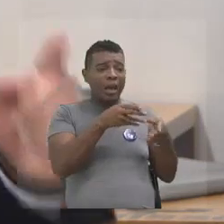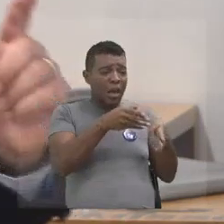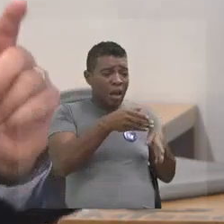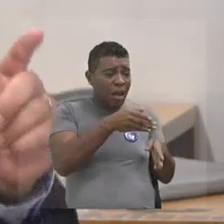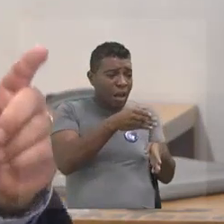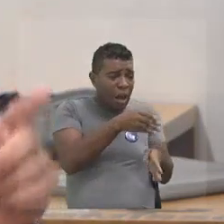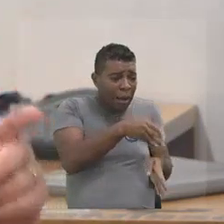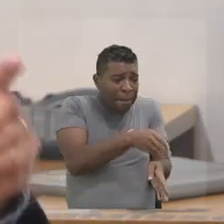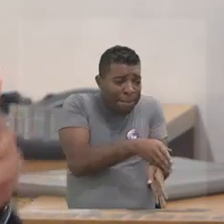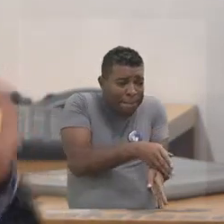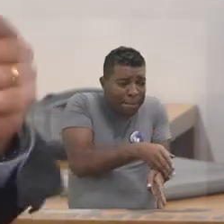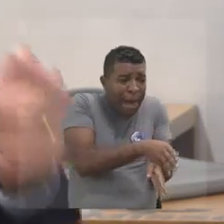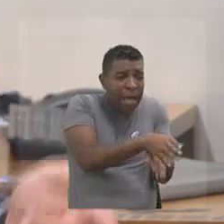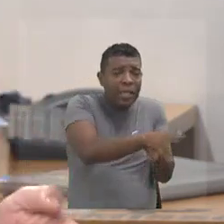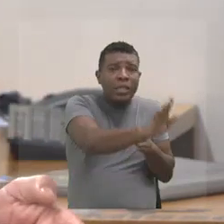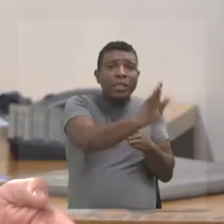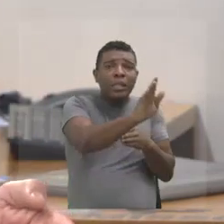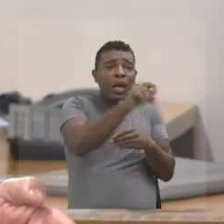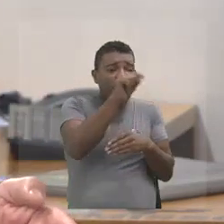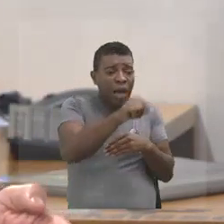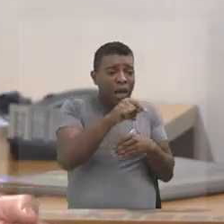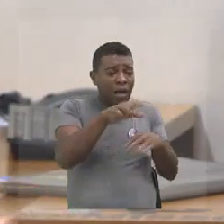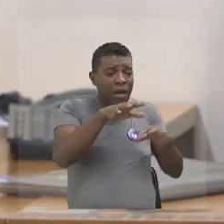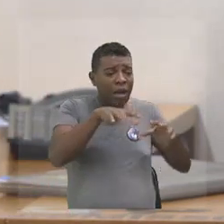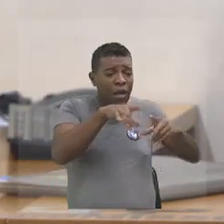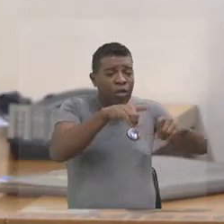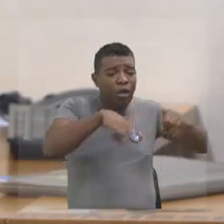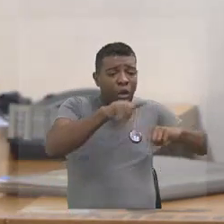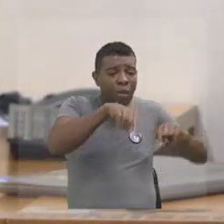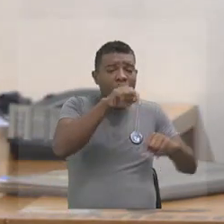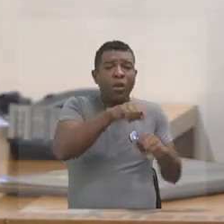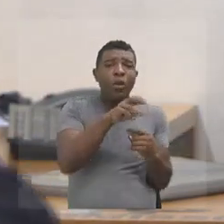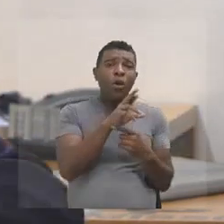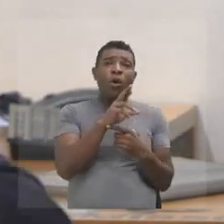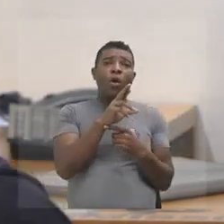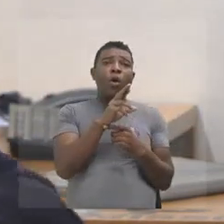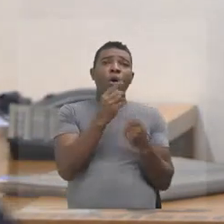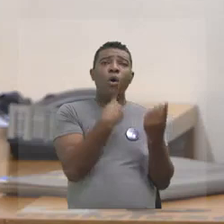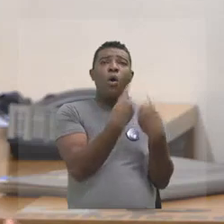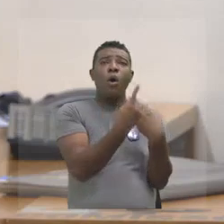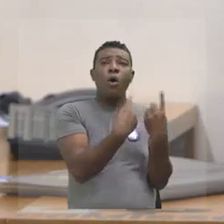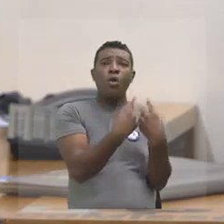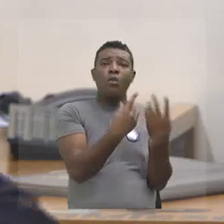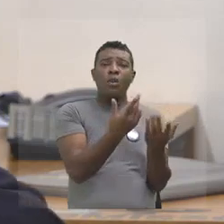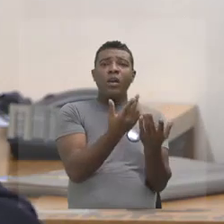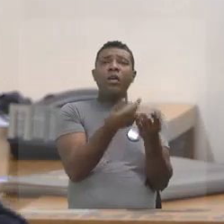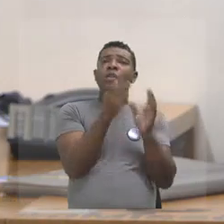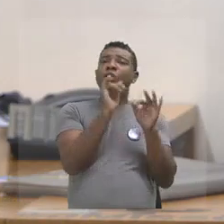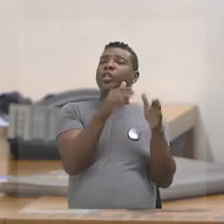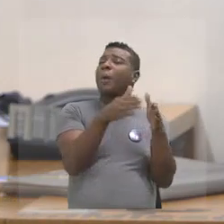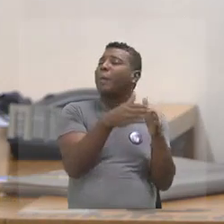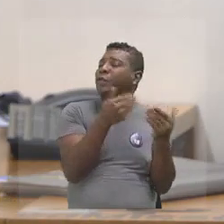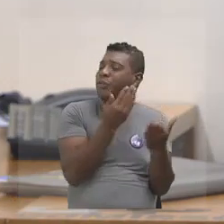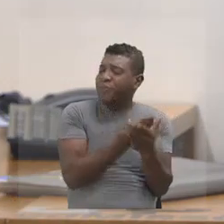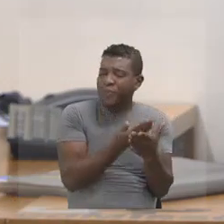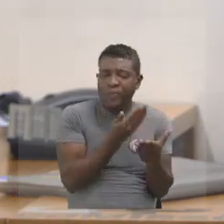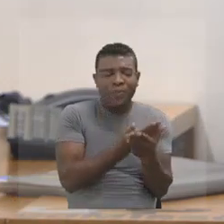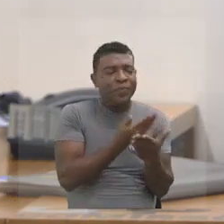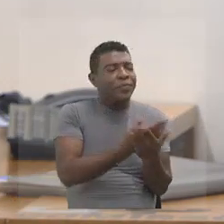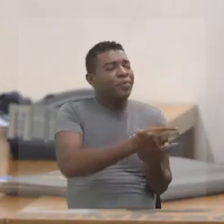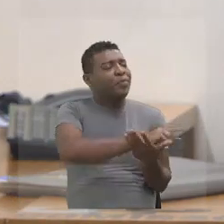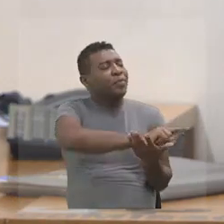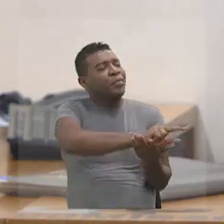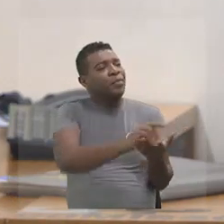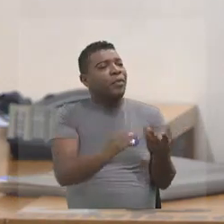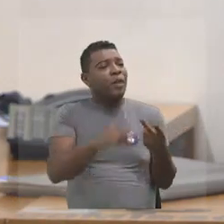na na faixa de domínio desta Rodovia e já foi pedido tudo quanto é estudo e já foram feitos por parte da semente tudo